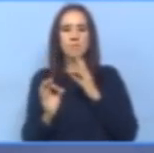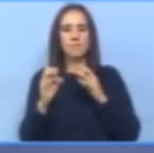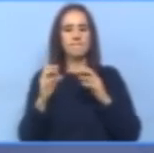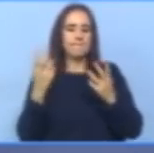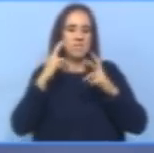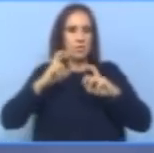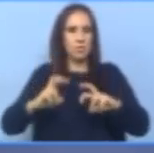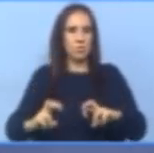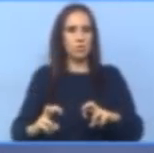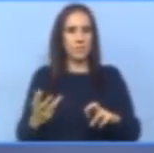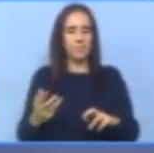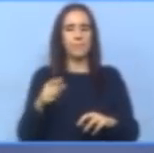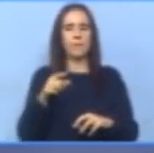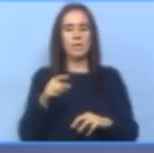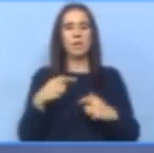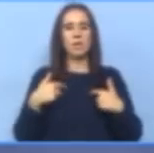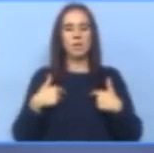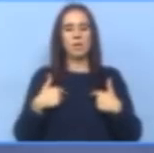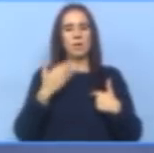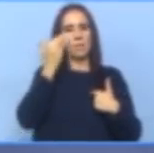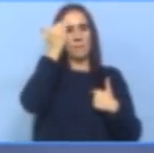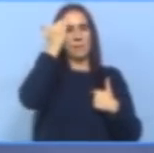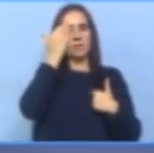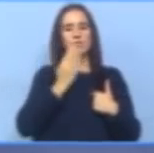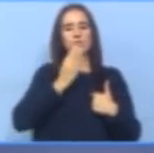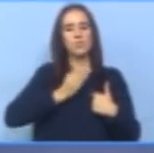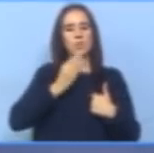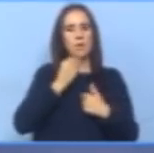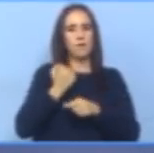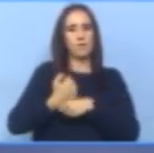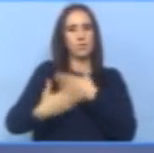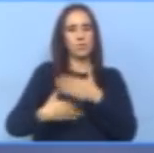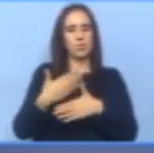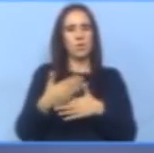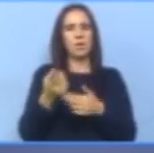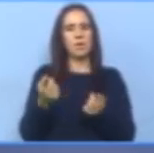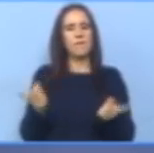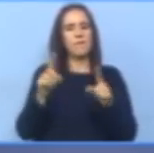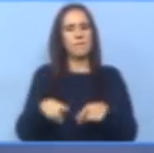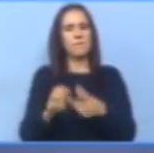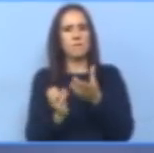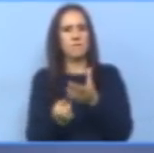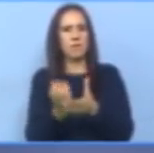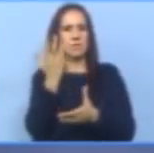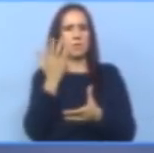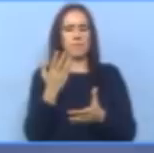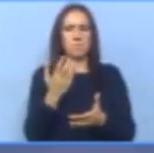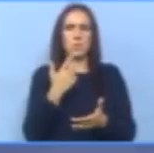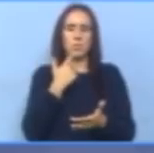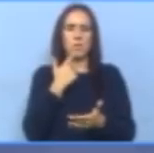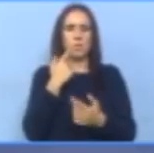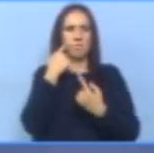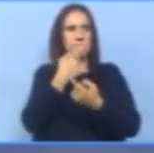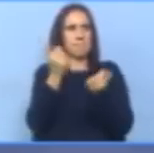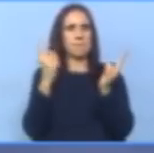escatológicos em que a mentalidade judaica funcionava e que se avivam, que vêm ao de cima, eu diria que explodem